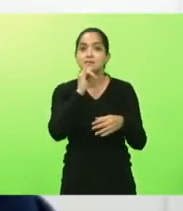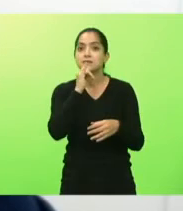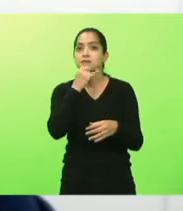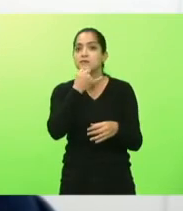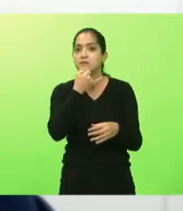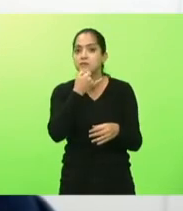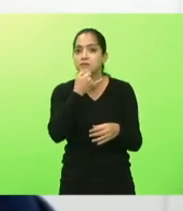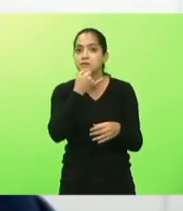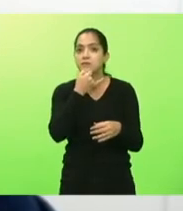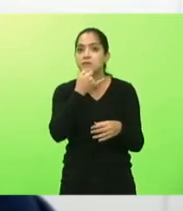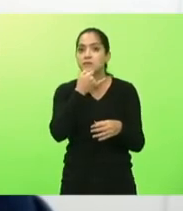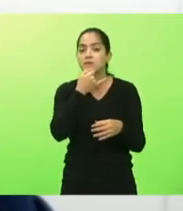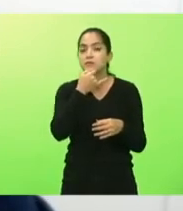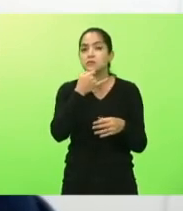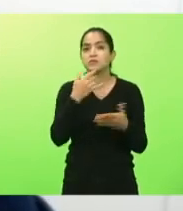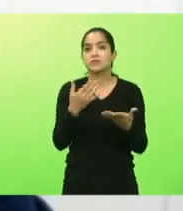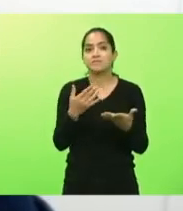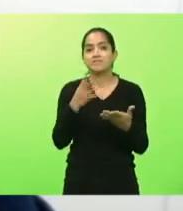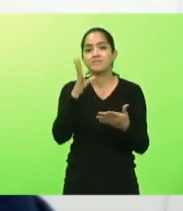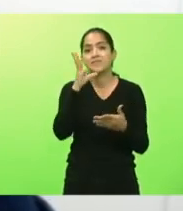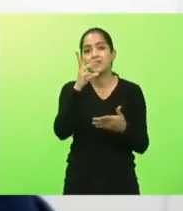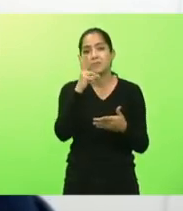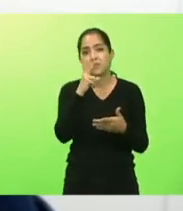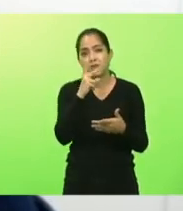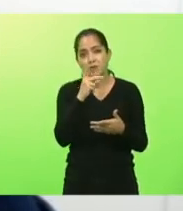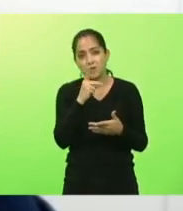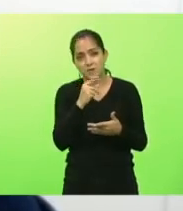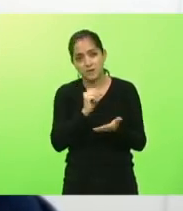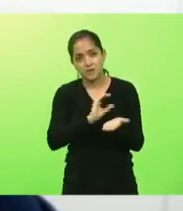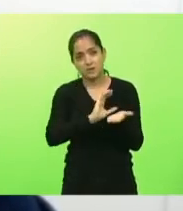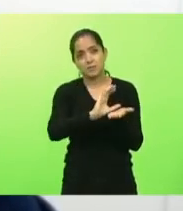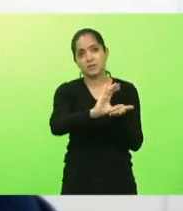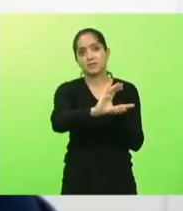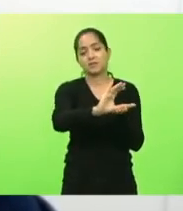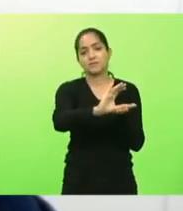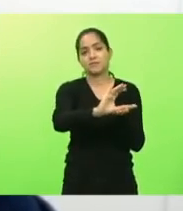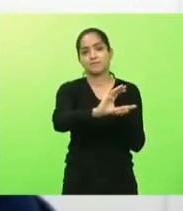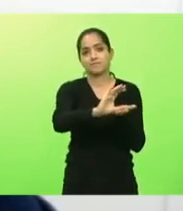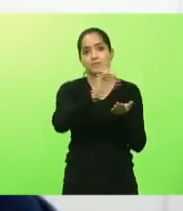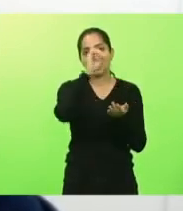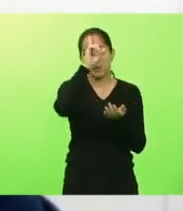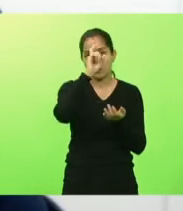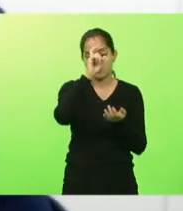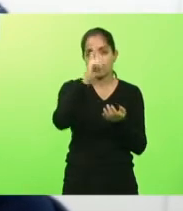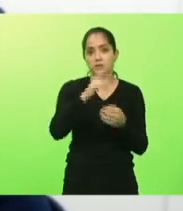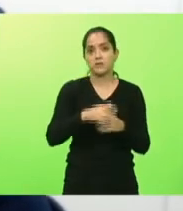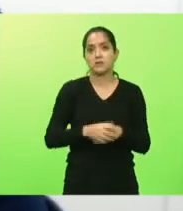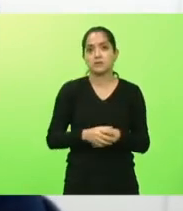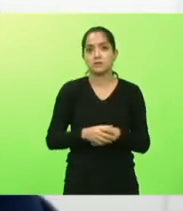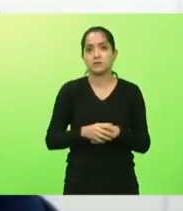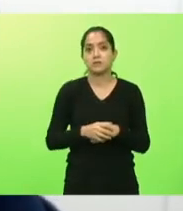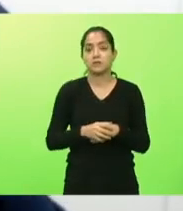Santa Catarina tem demorado o repasse dos recursos para os hospitais e, por